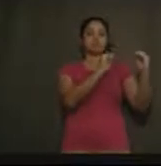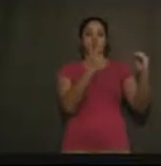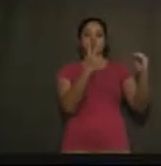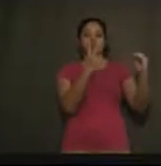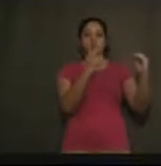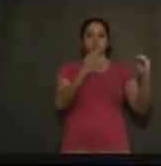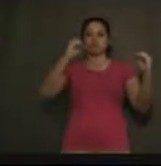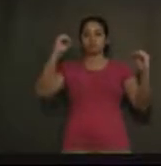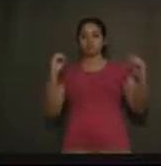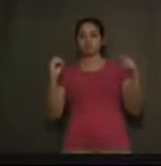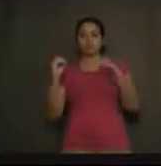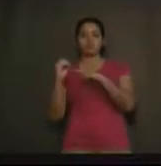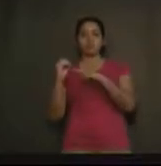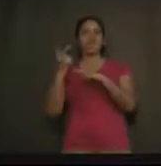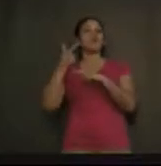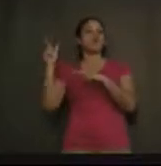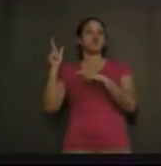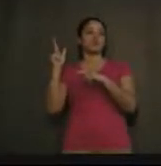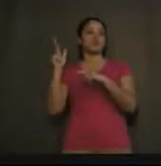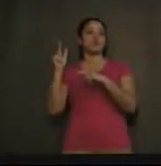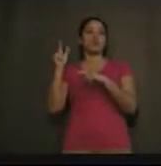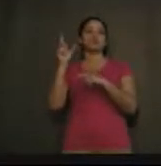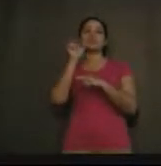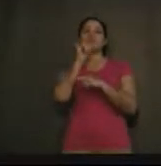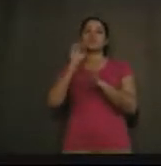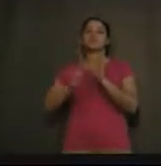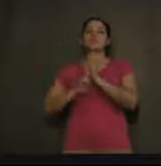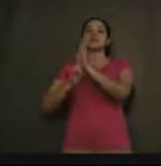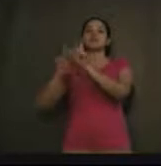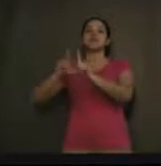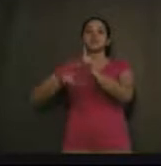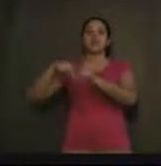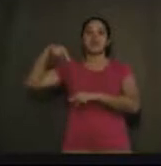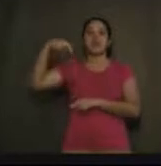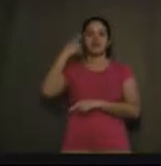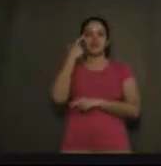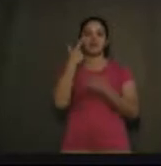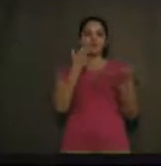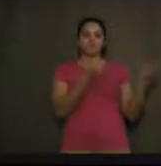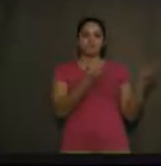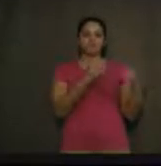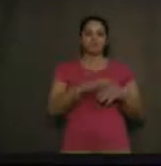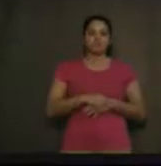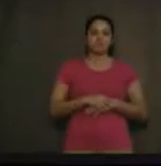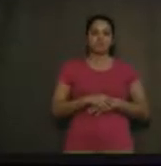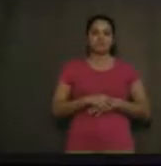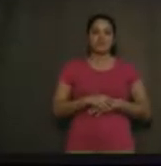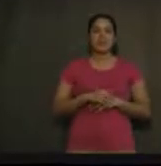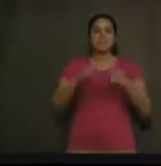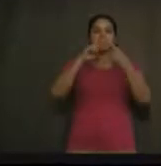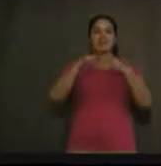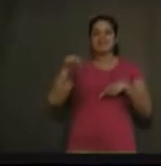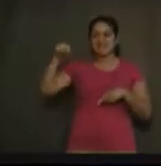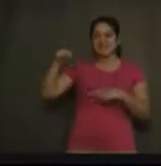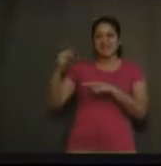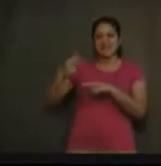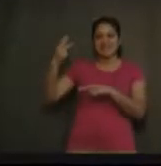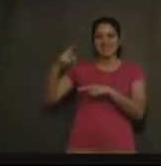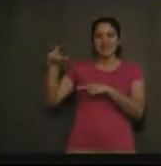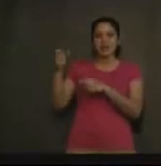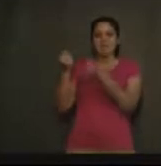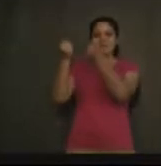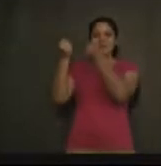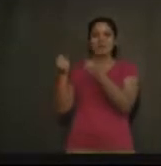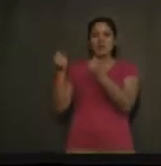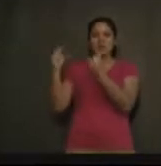representado aqui pela letra M, e a suposição é que esse terceiro corpo tem uma massa tão pequena, que a gente pode fazer de conta que ela é igual